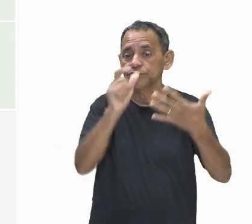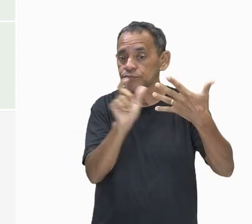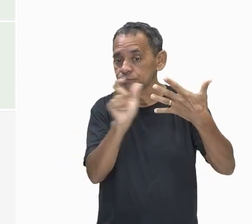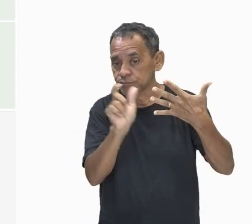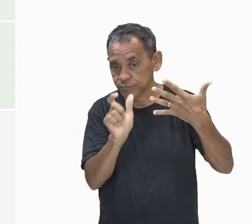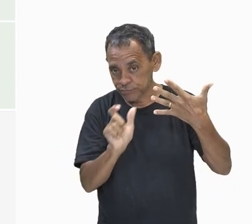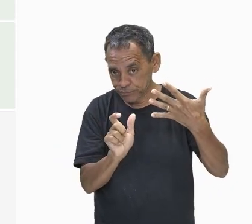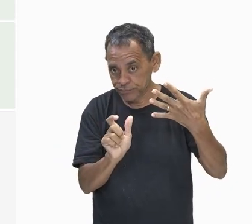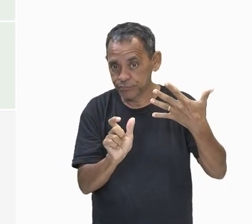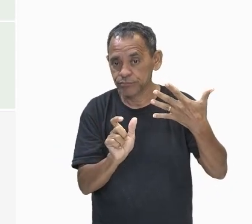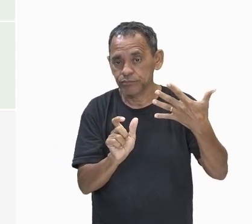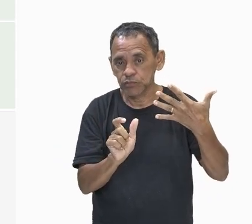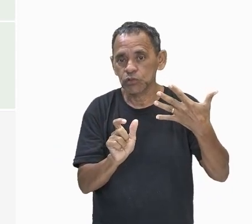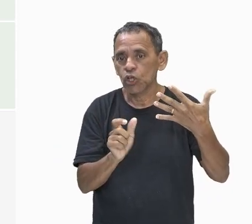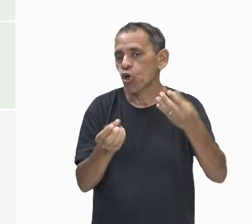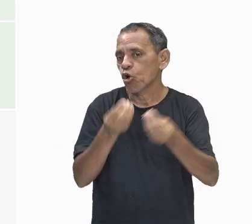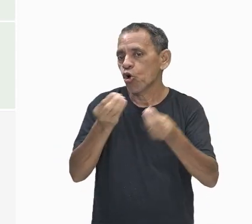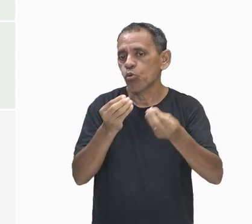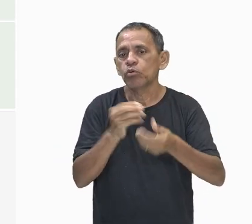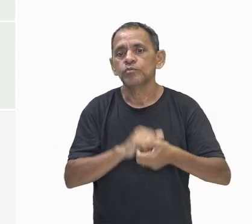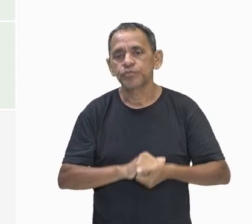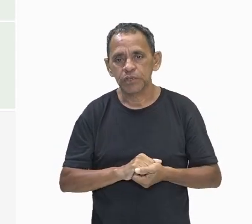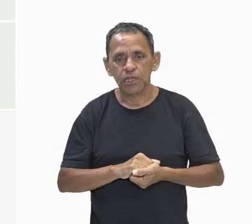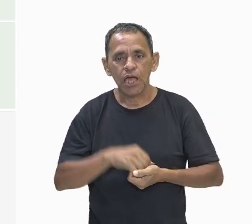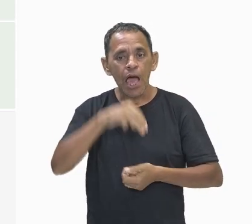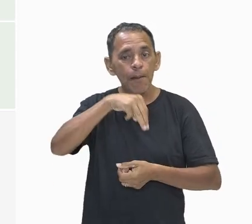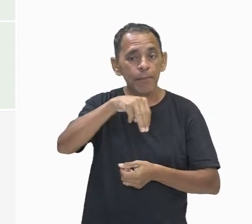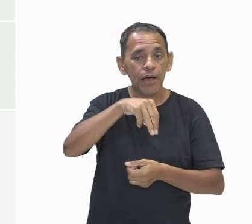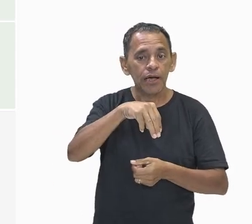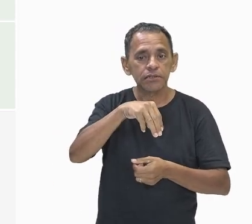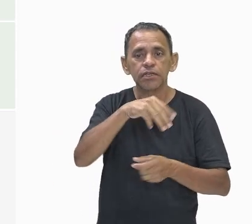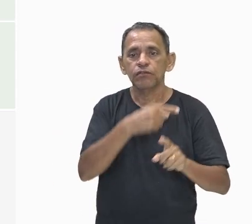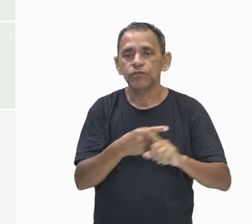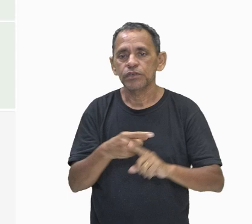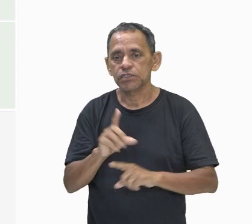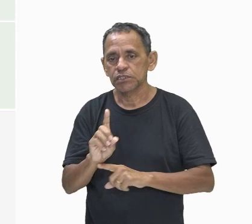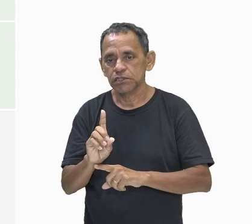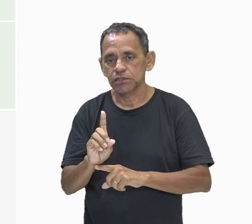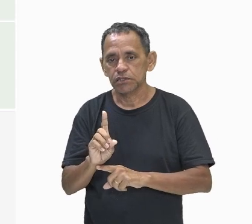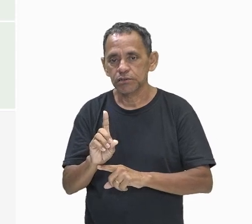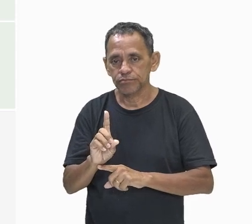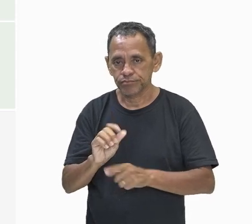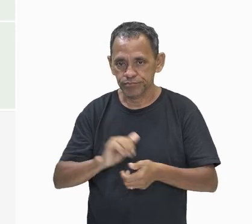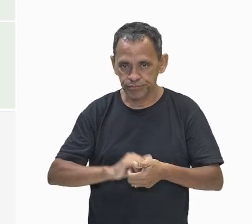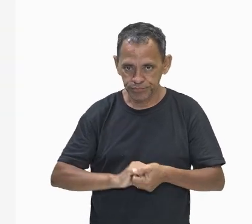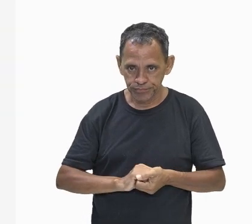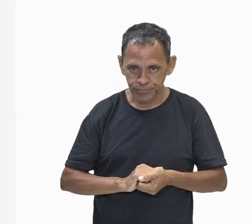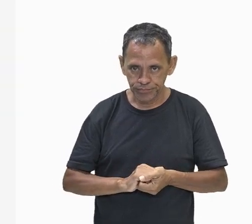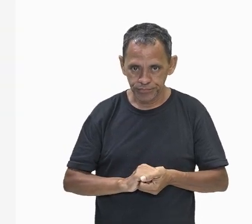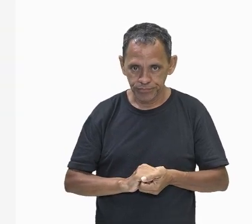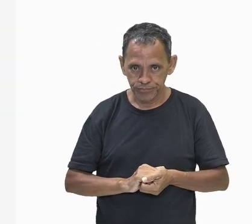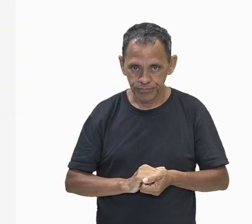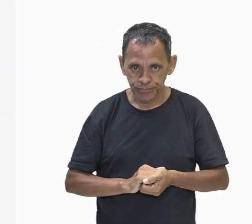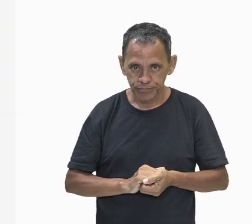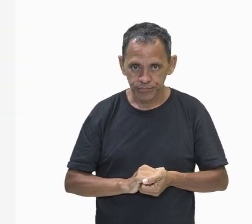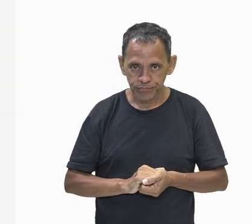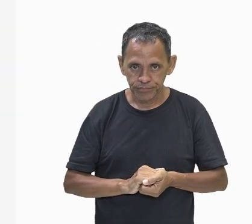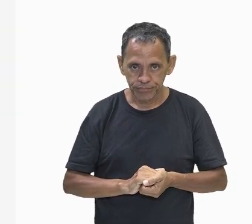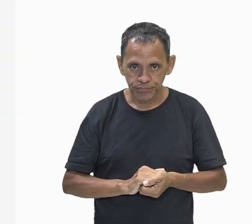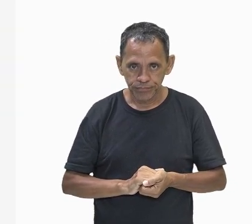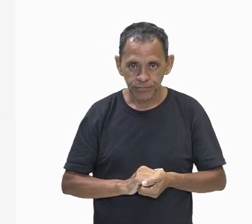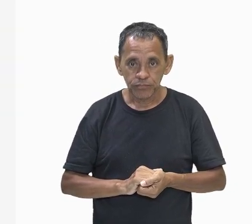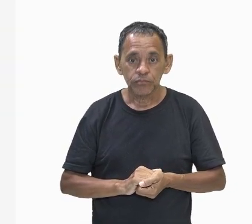corpos, que está em quilograma, e D a distância em metros entre eles. E aí nós temos